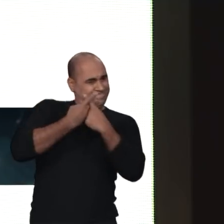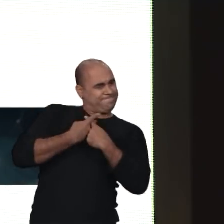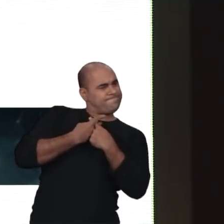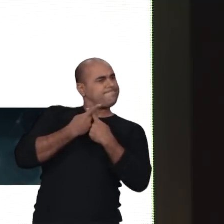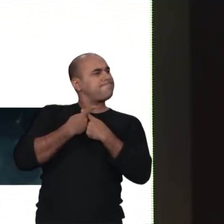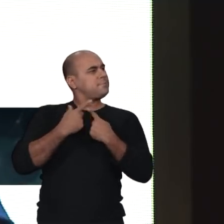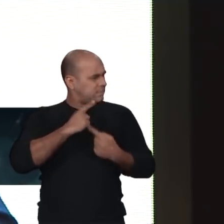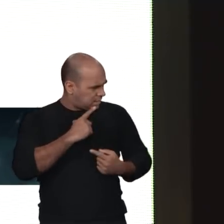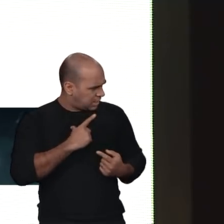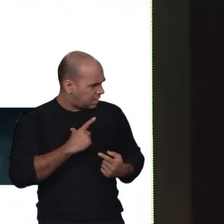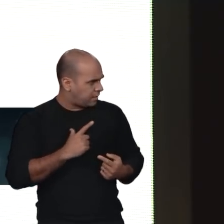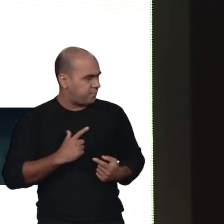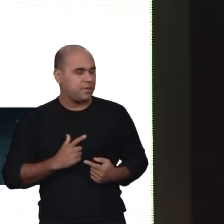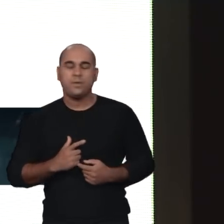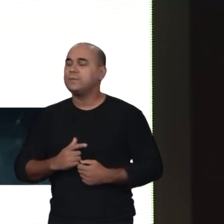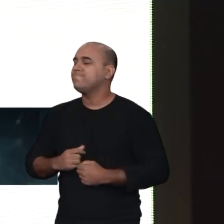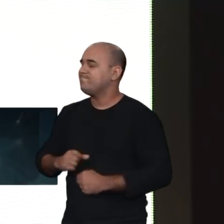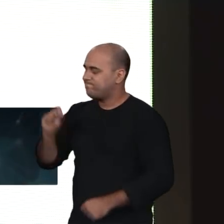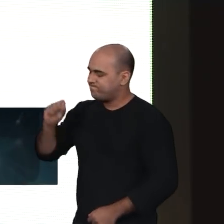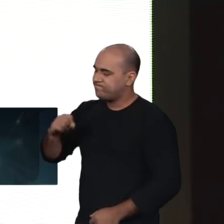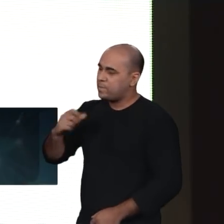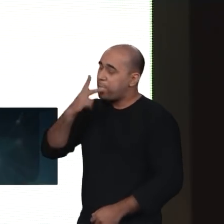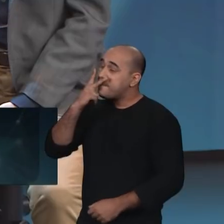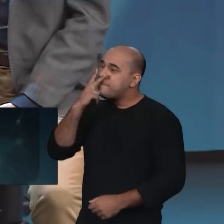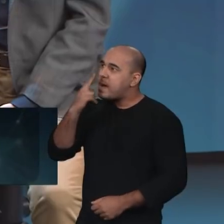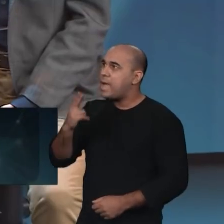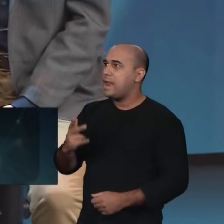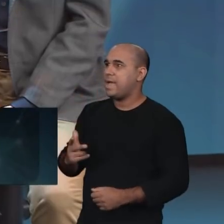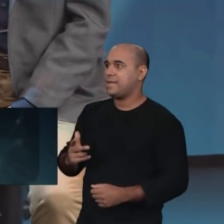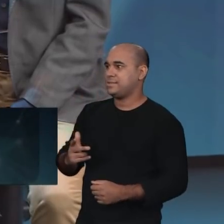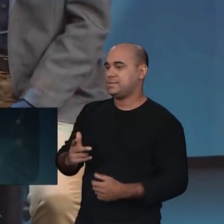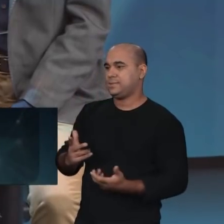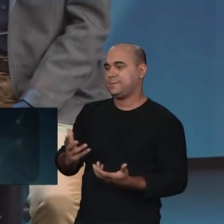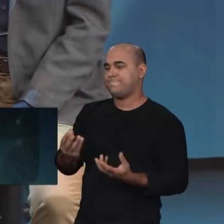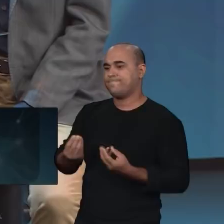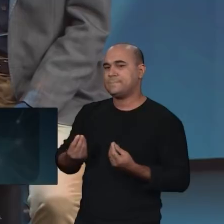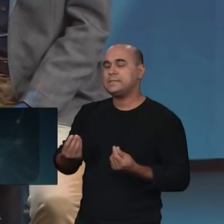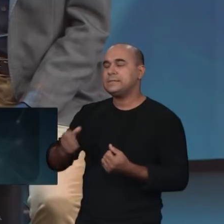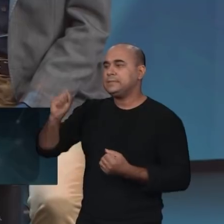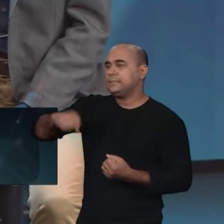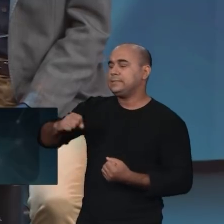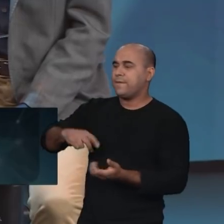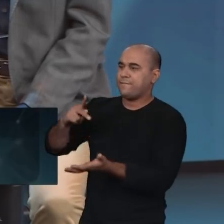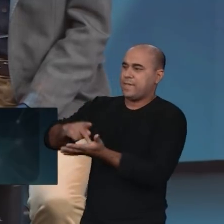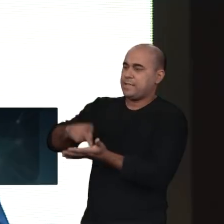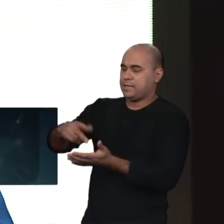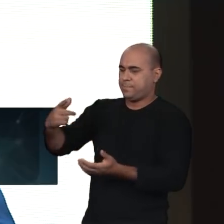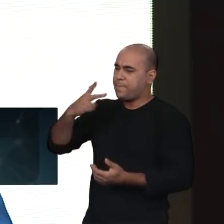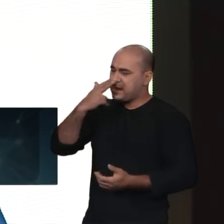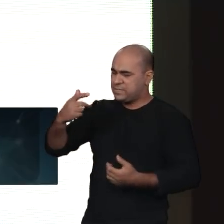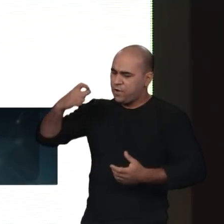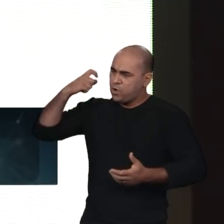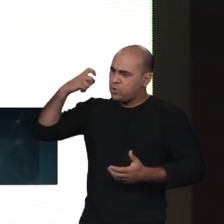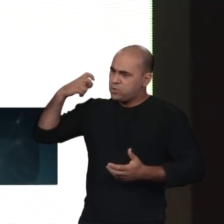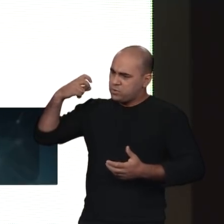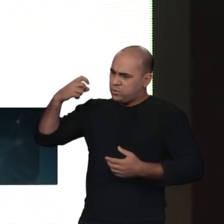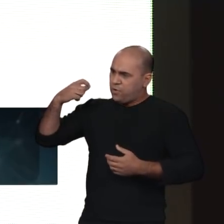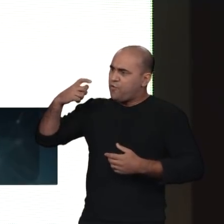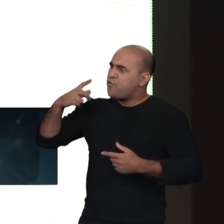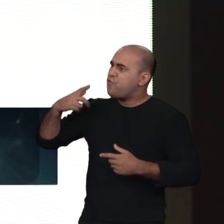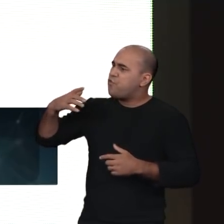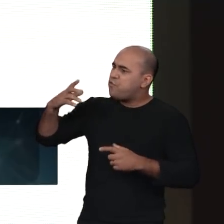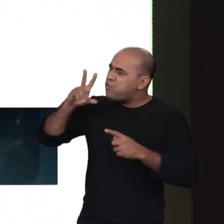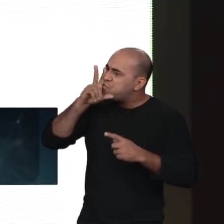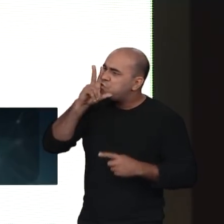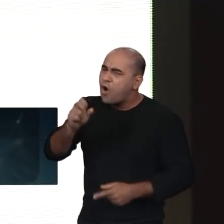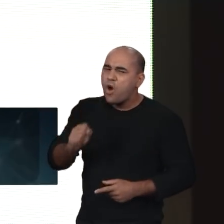fazer a machadadas, sabe? Sério? E houve muitos momentos na minha vida que eu tive que tomar uma rasteira e cair